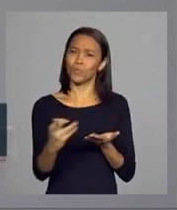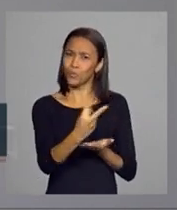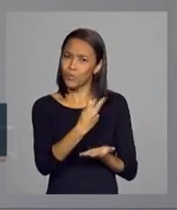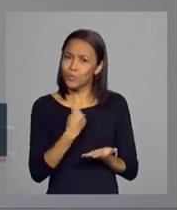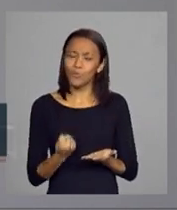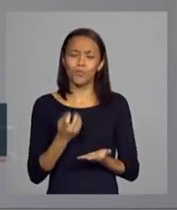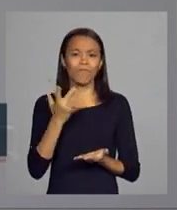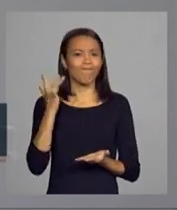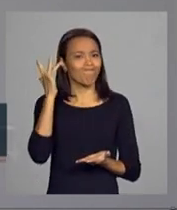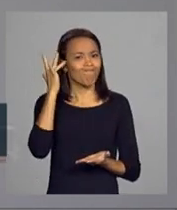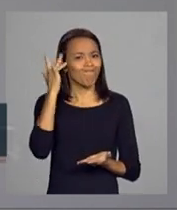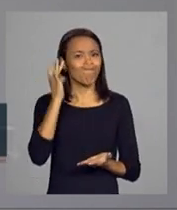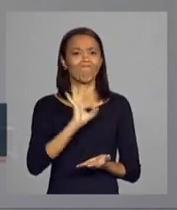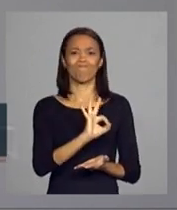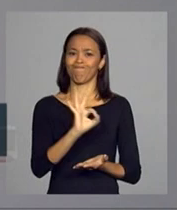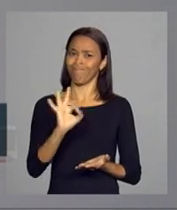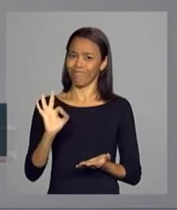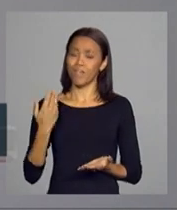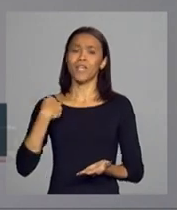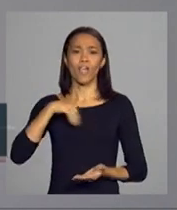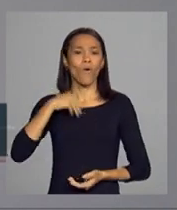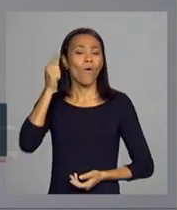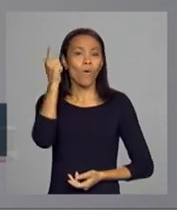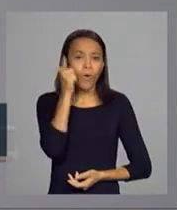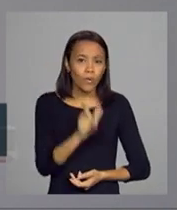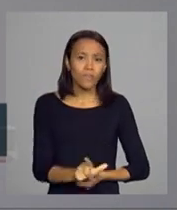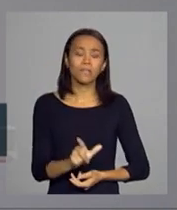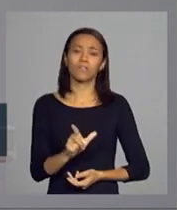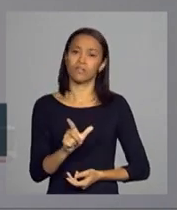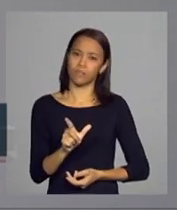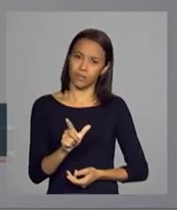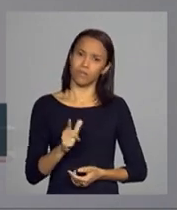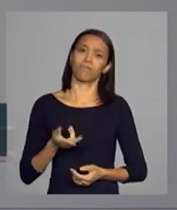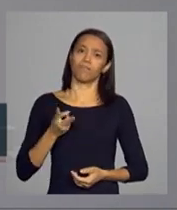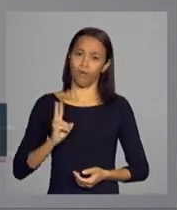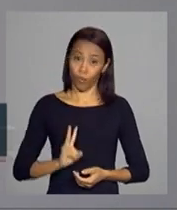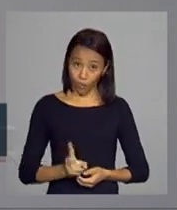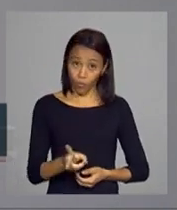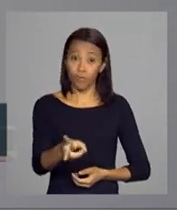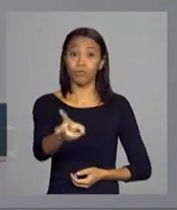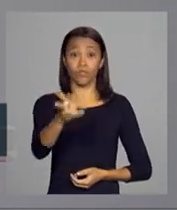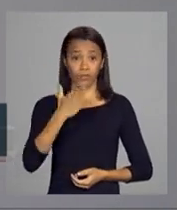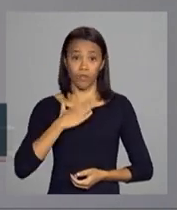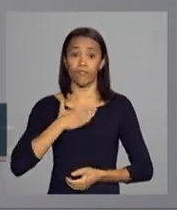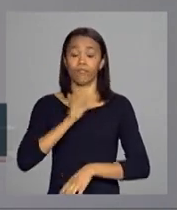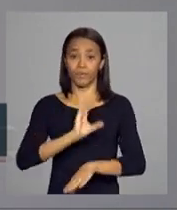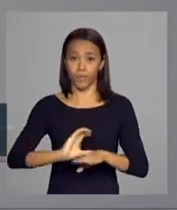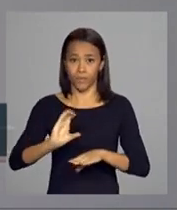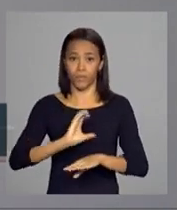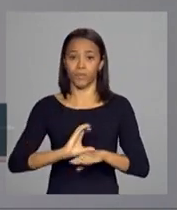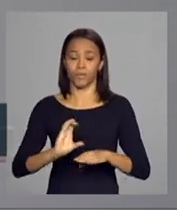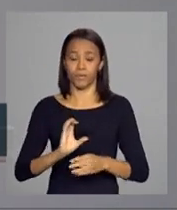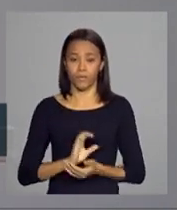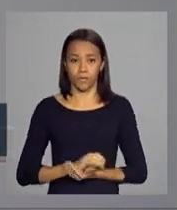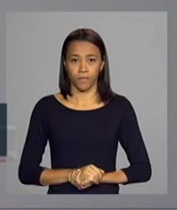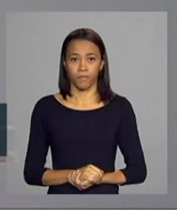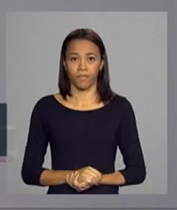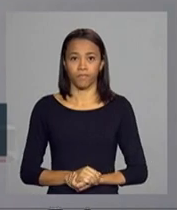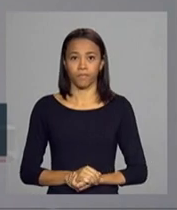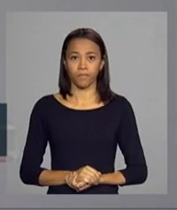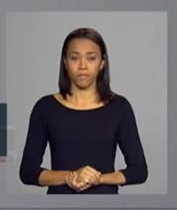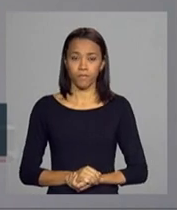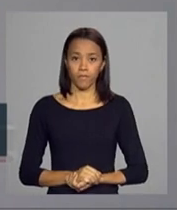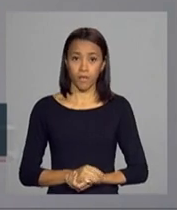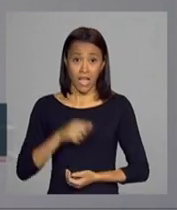estrutura fabulosa para que eu conseguisse dar continuidade ao meu curso.